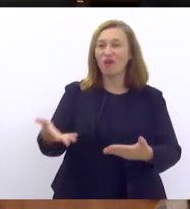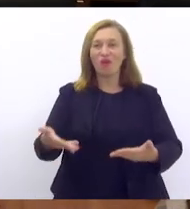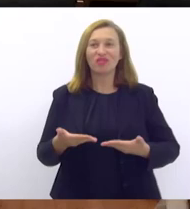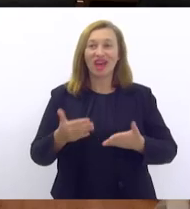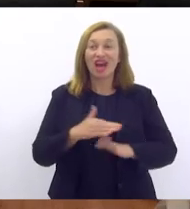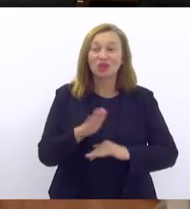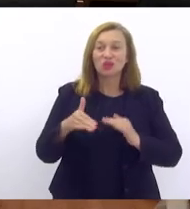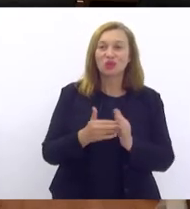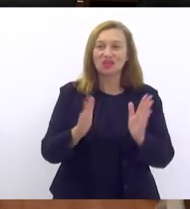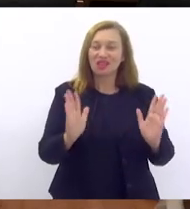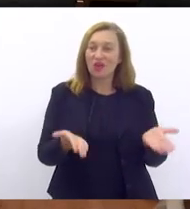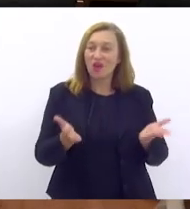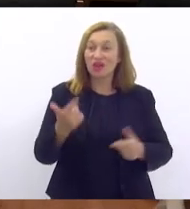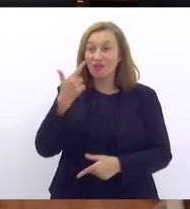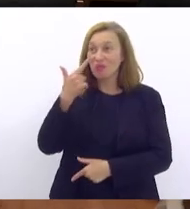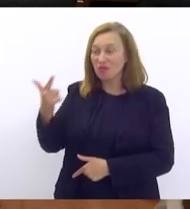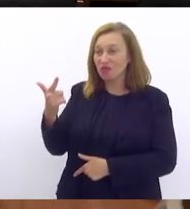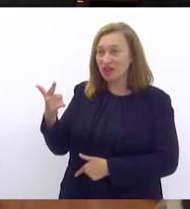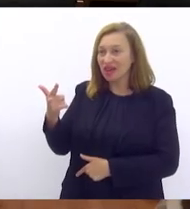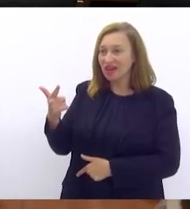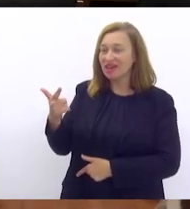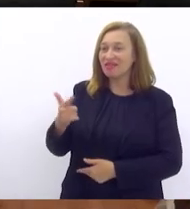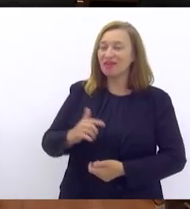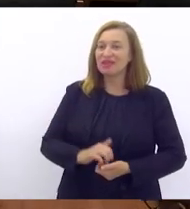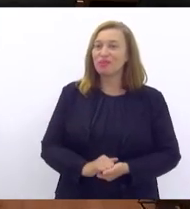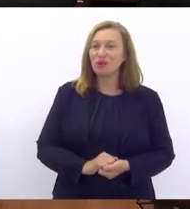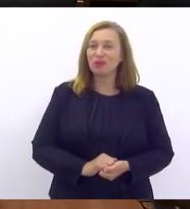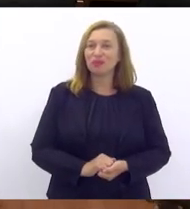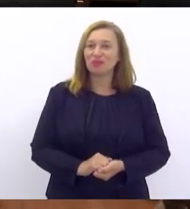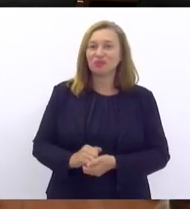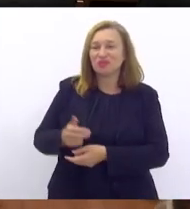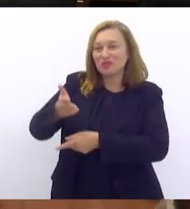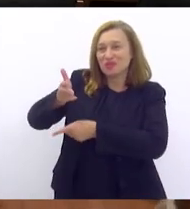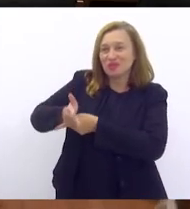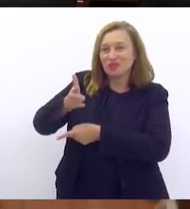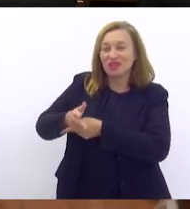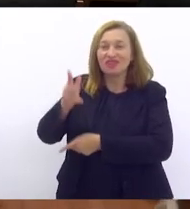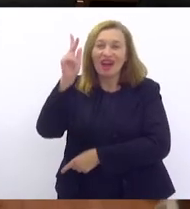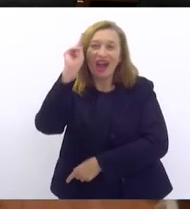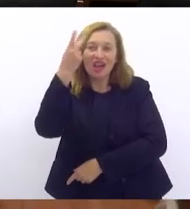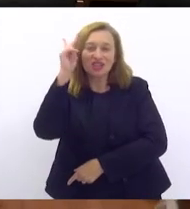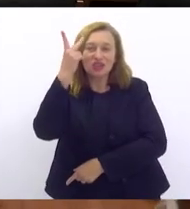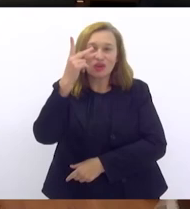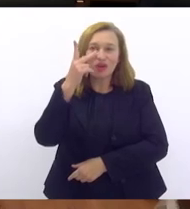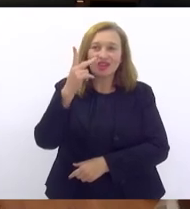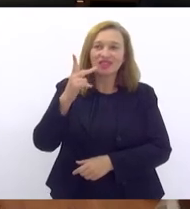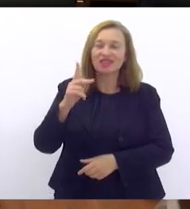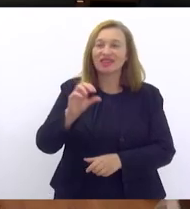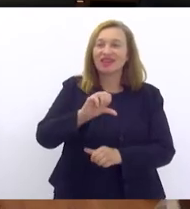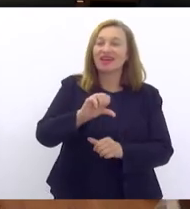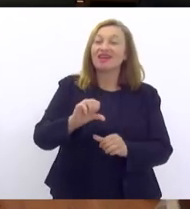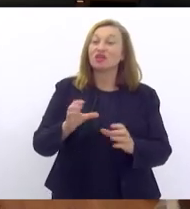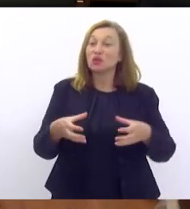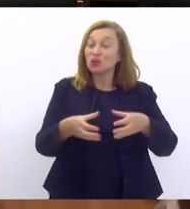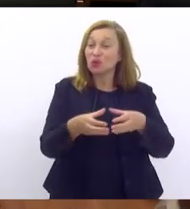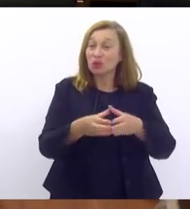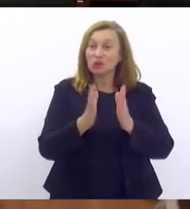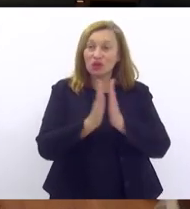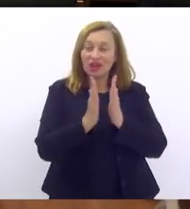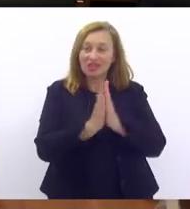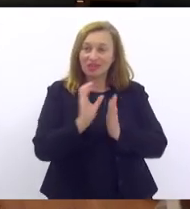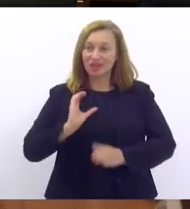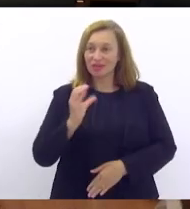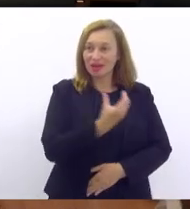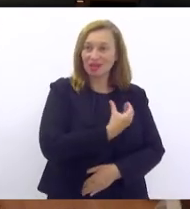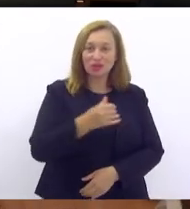todos agora, nós vamos assistir a exibição de um vídeo contando a história da renovação carismática do Rio de Janeiro, por favor.